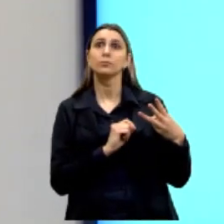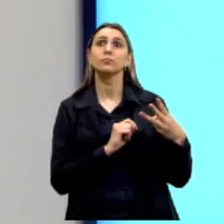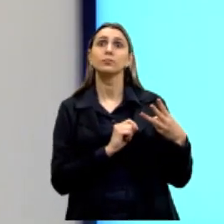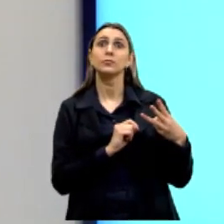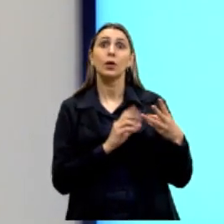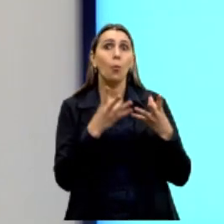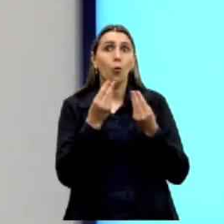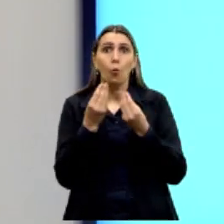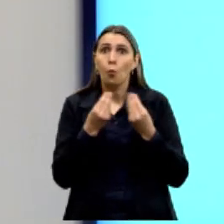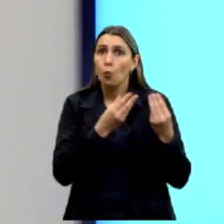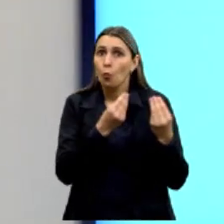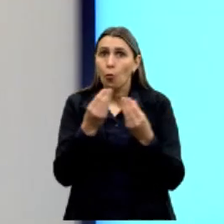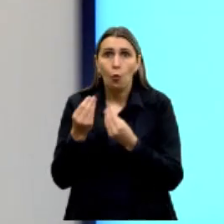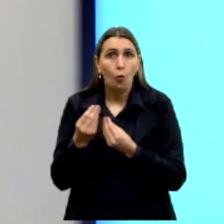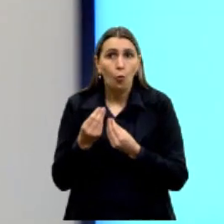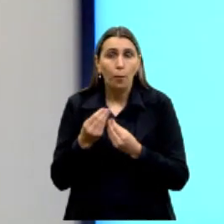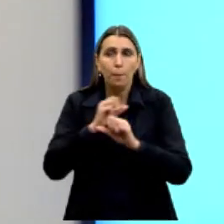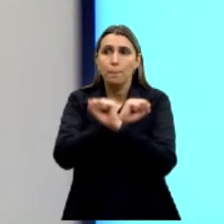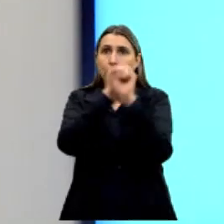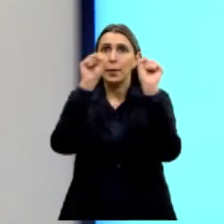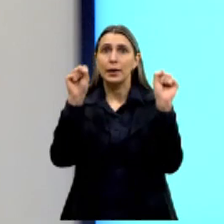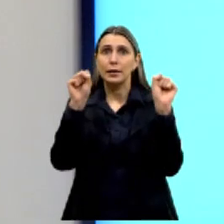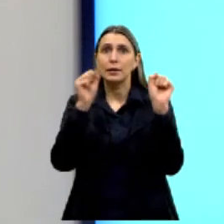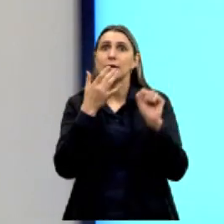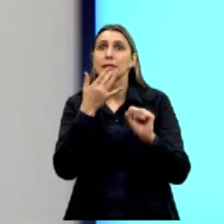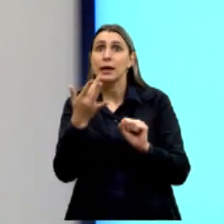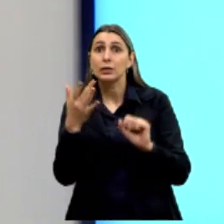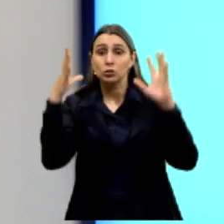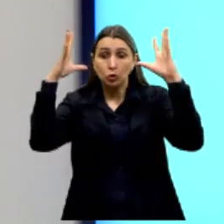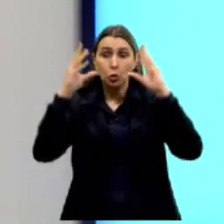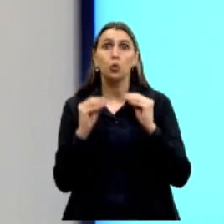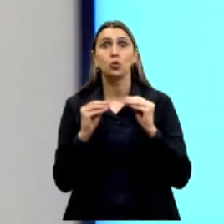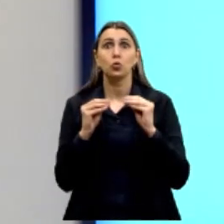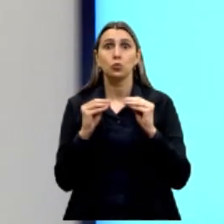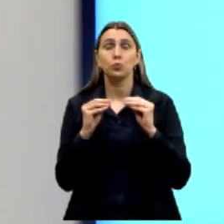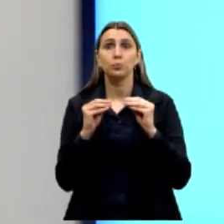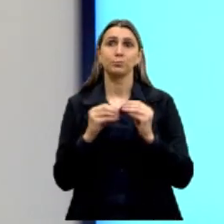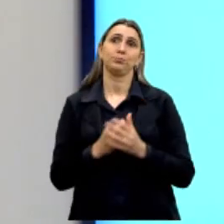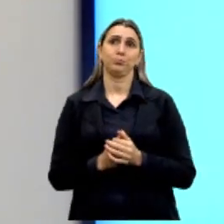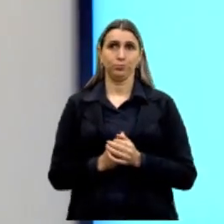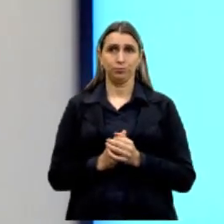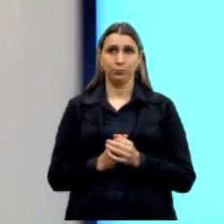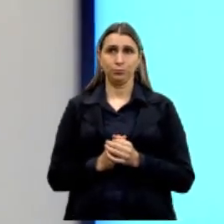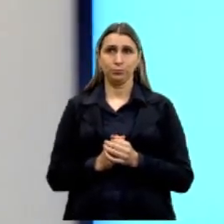lotados manhã tarde e noite a